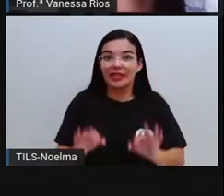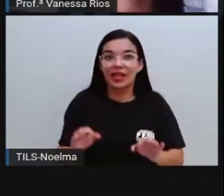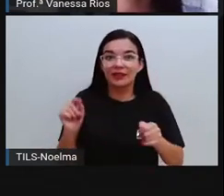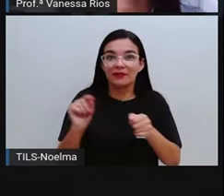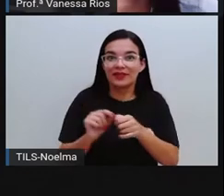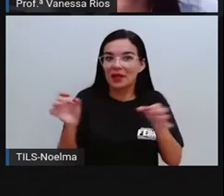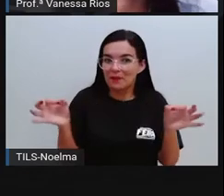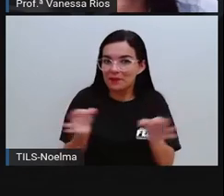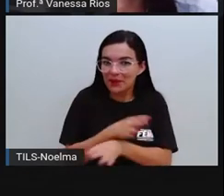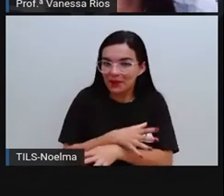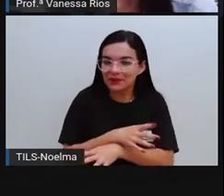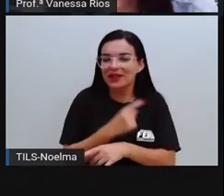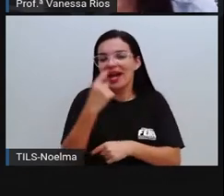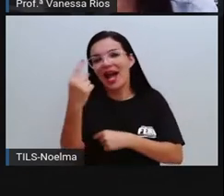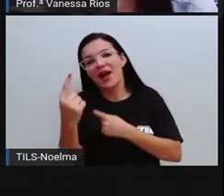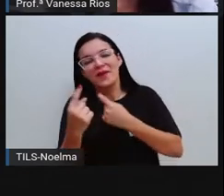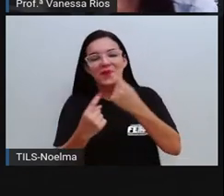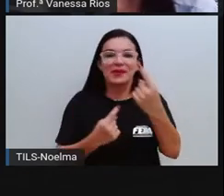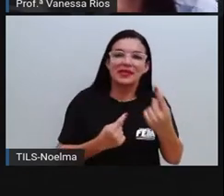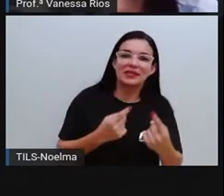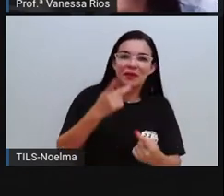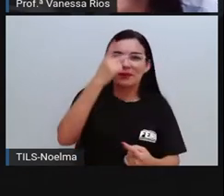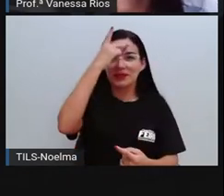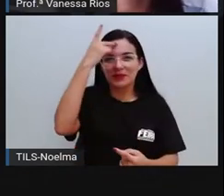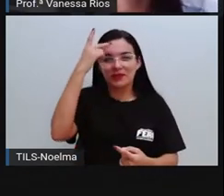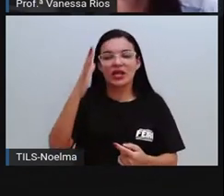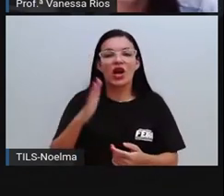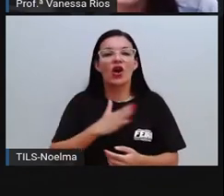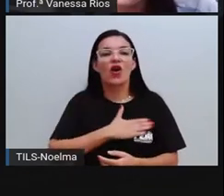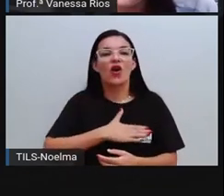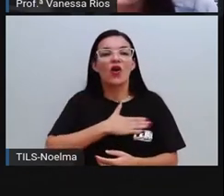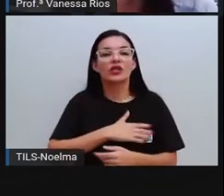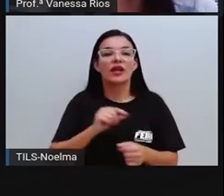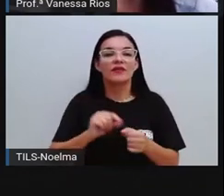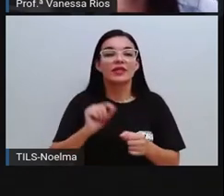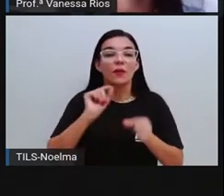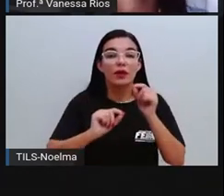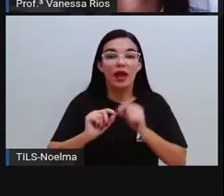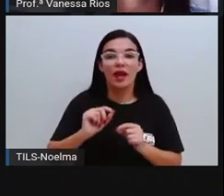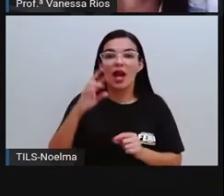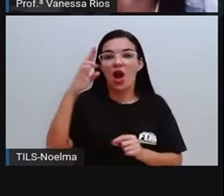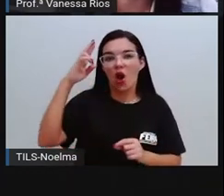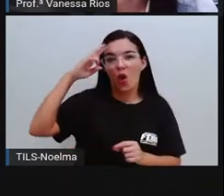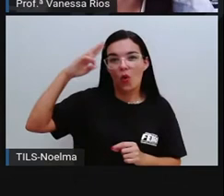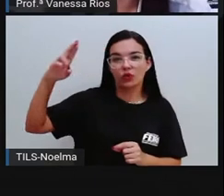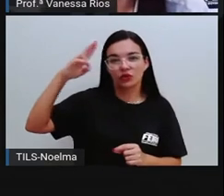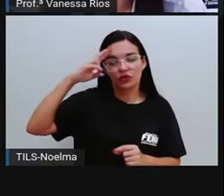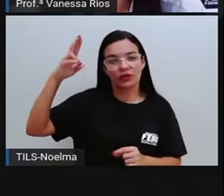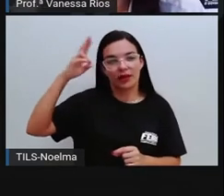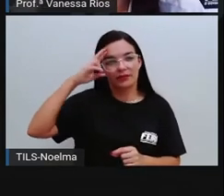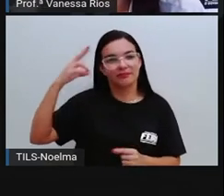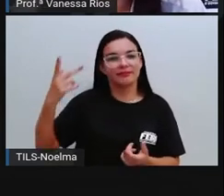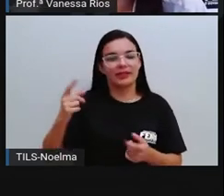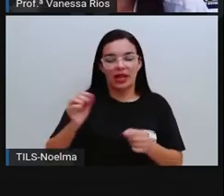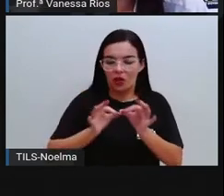pessoas gostam de fazer aí rotinas, de criar rotinas e organizar